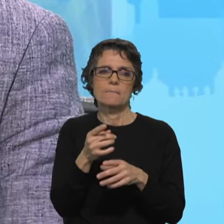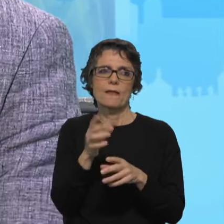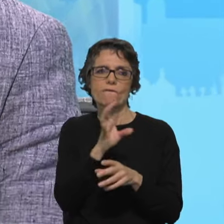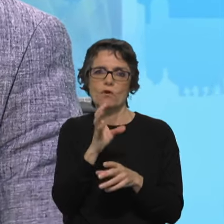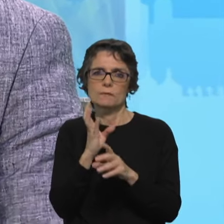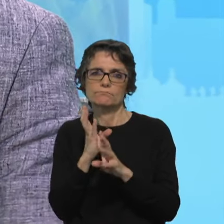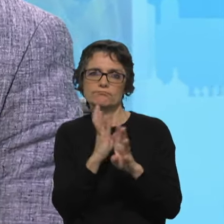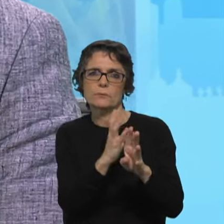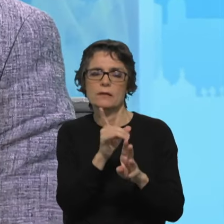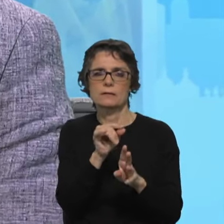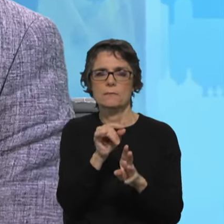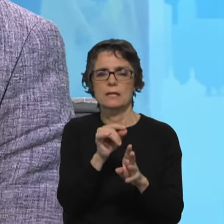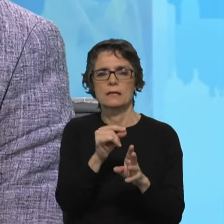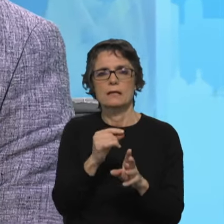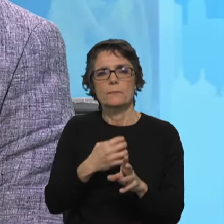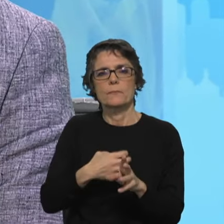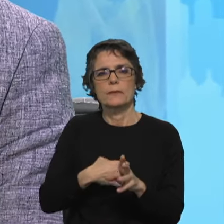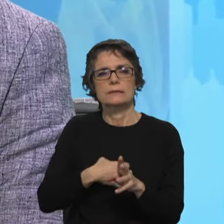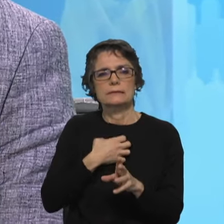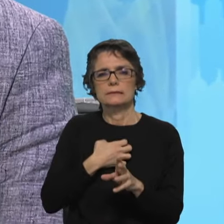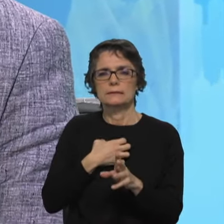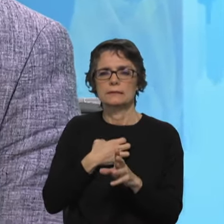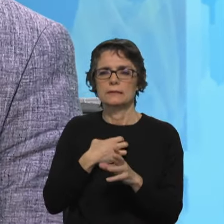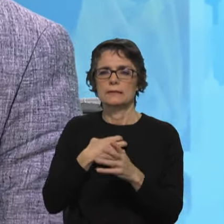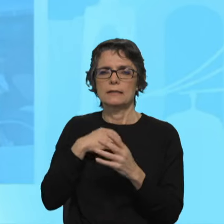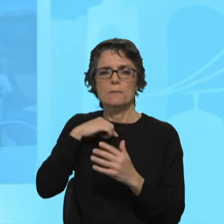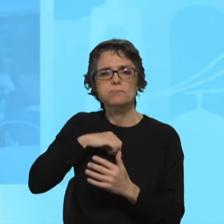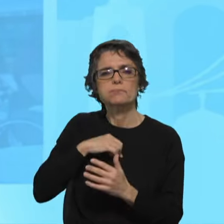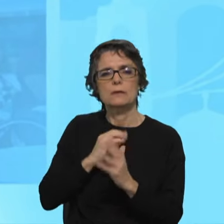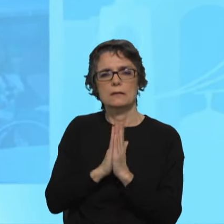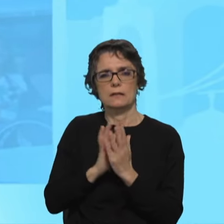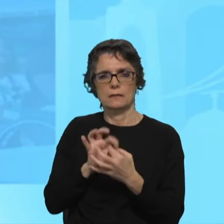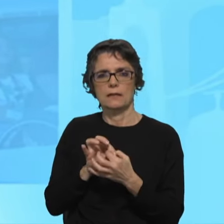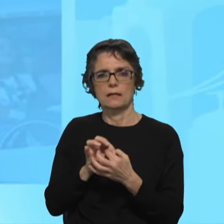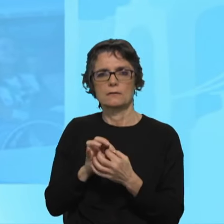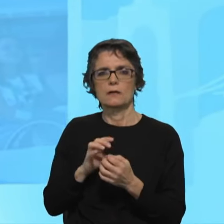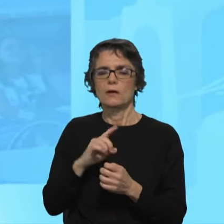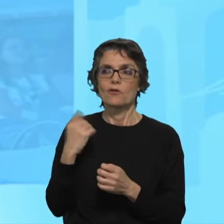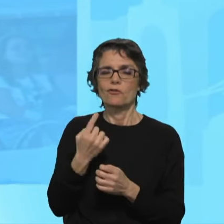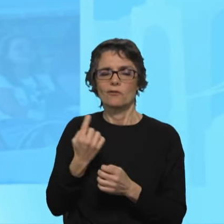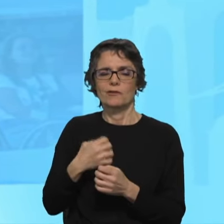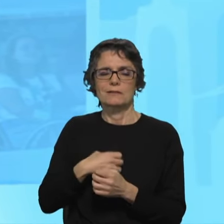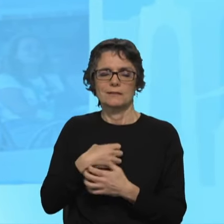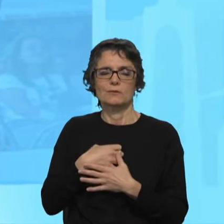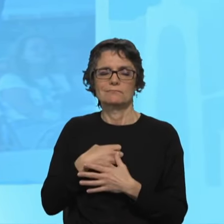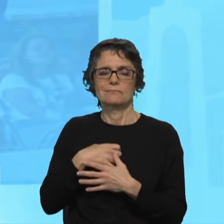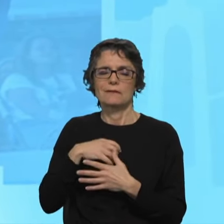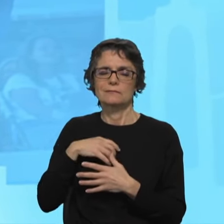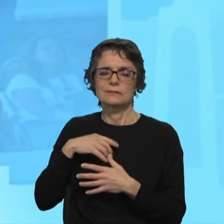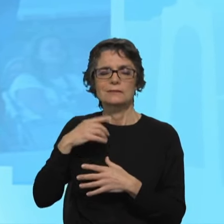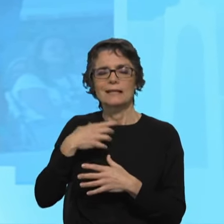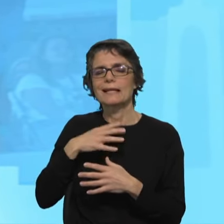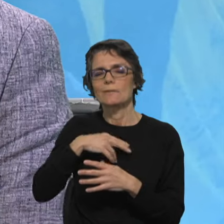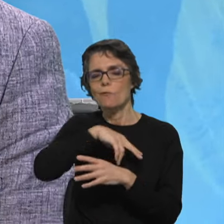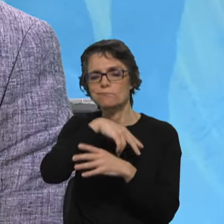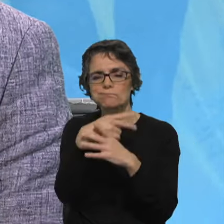profundo pendor religioso que tem, a verdade é que nos convida a mergulharmos neste mistério e a entrarmos